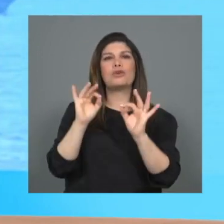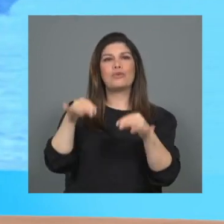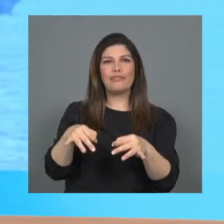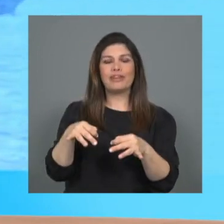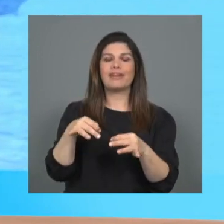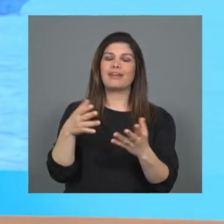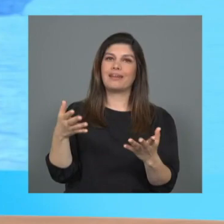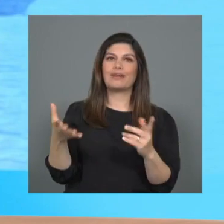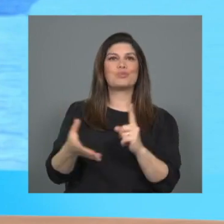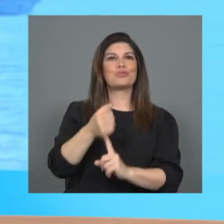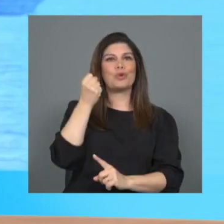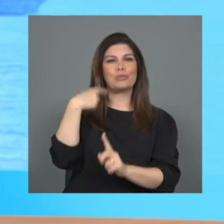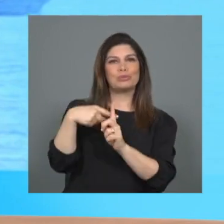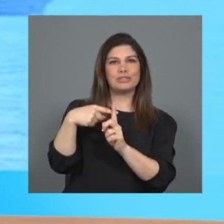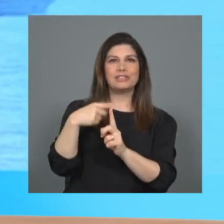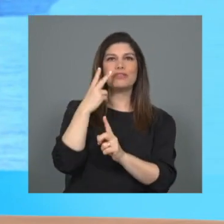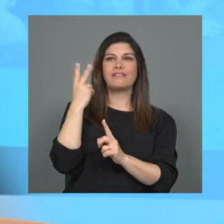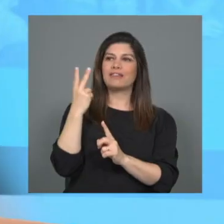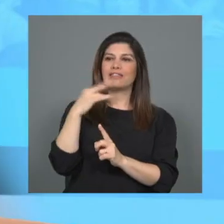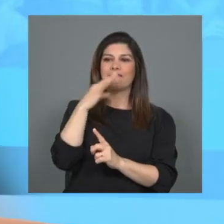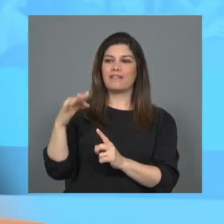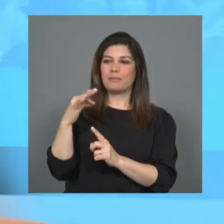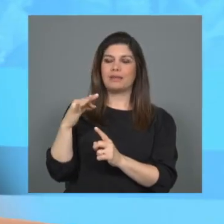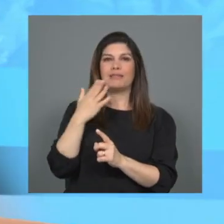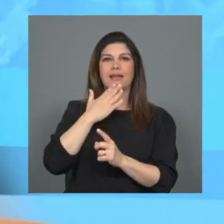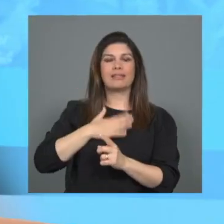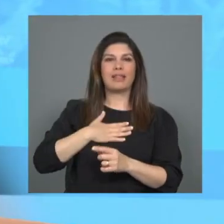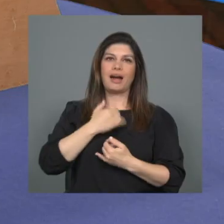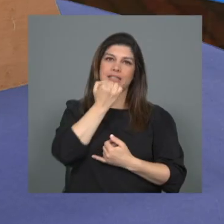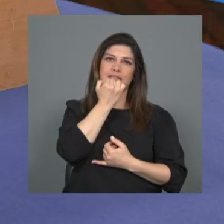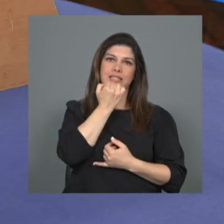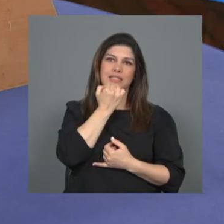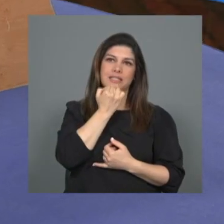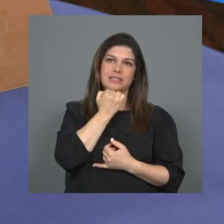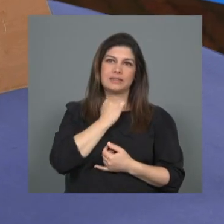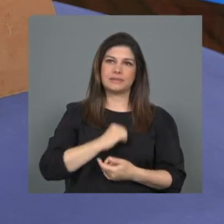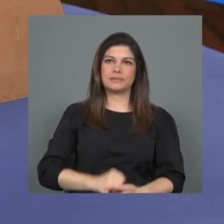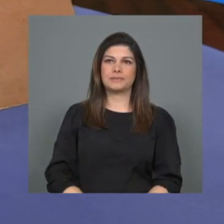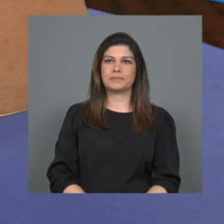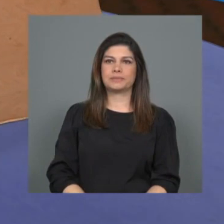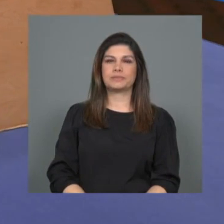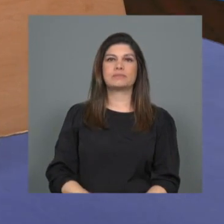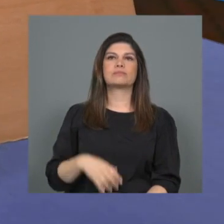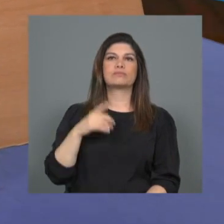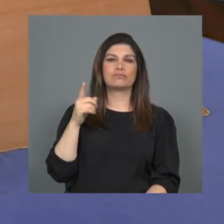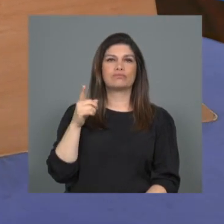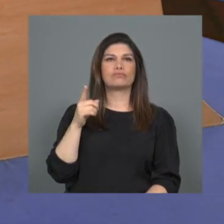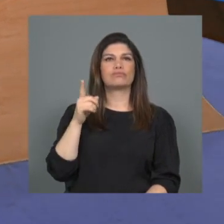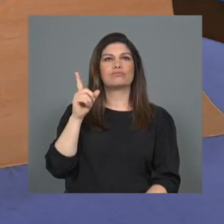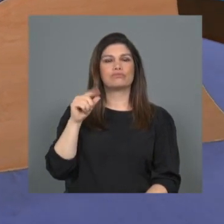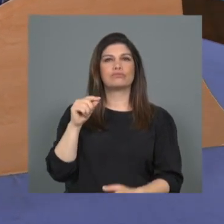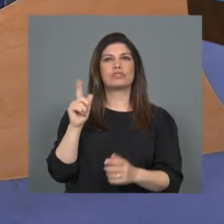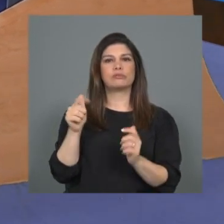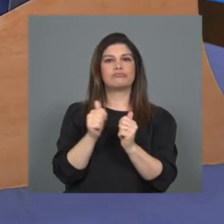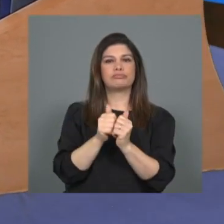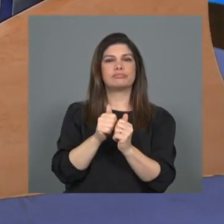efetivamente preencha. Porque eu acho que é isso também o objetivo que eles passaram. E como acompanhaste também o envolvimento do Papa